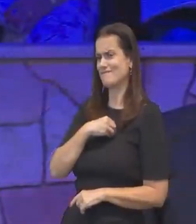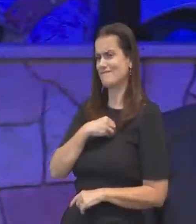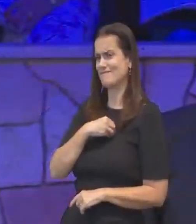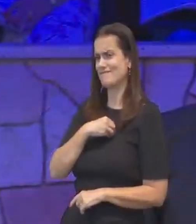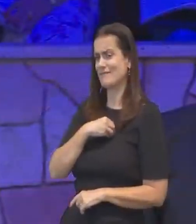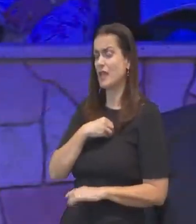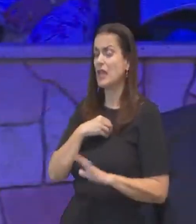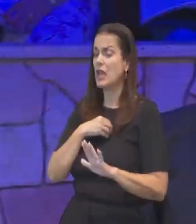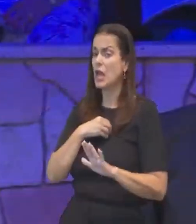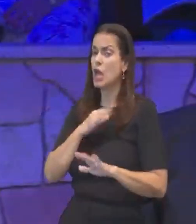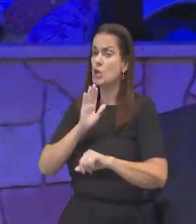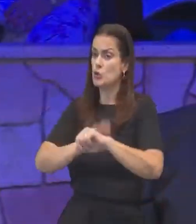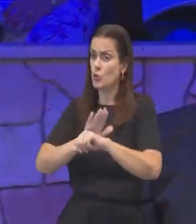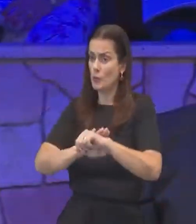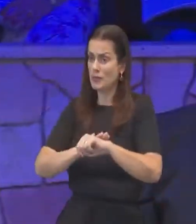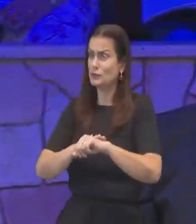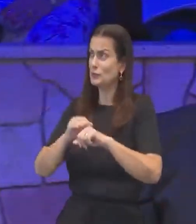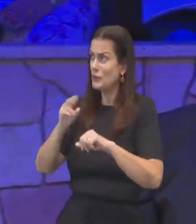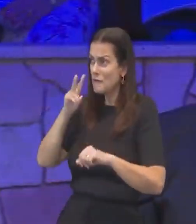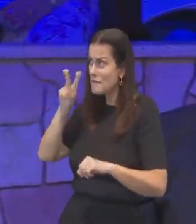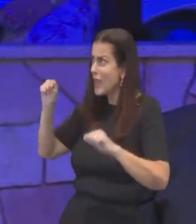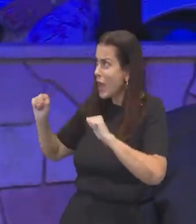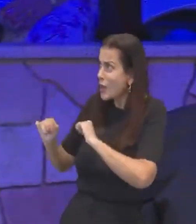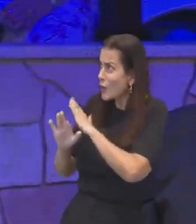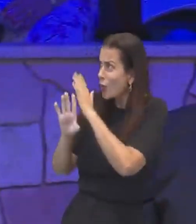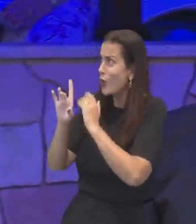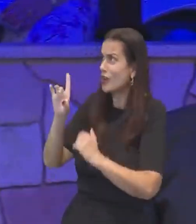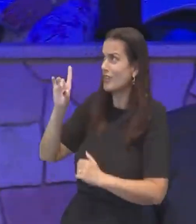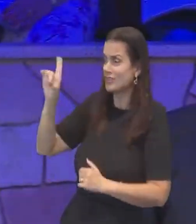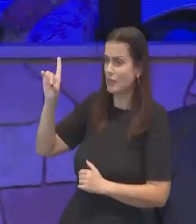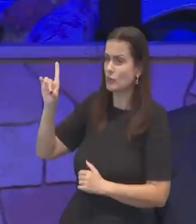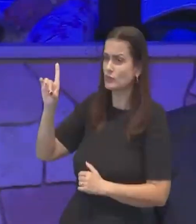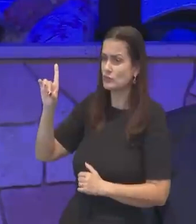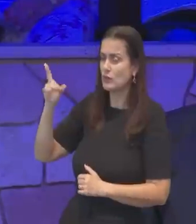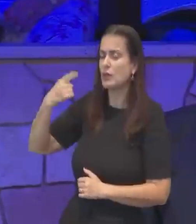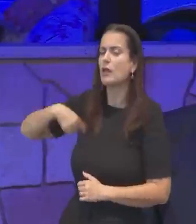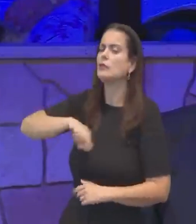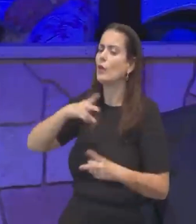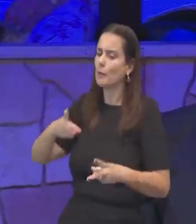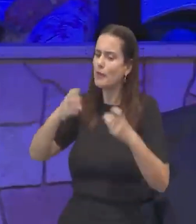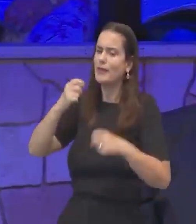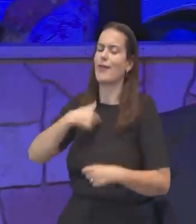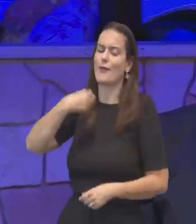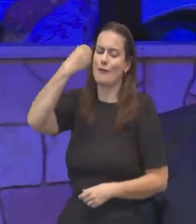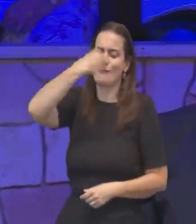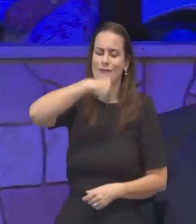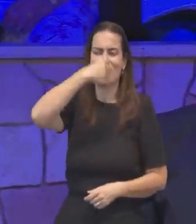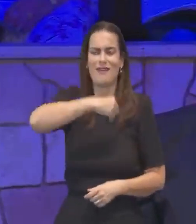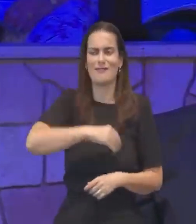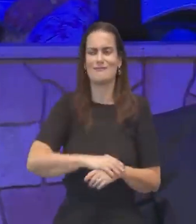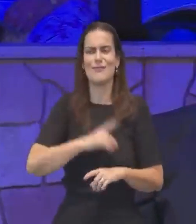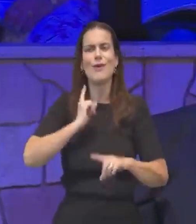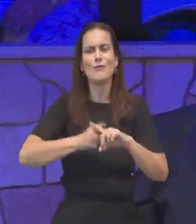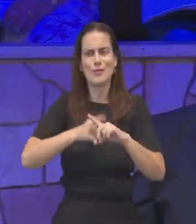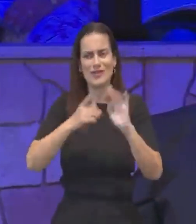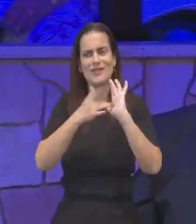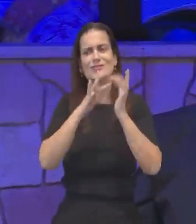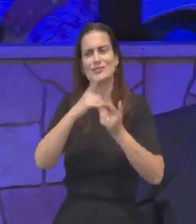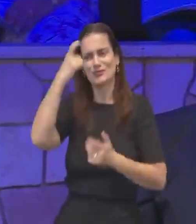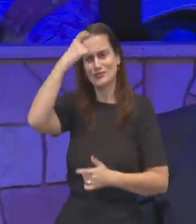Quando nós estamos diante da glória de Cristo, nós somos confrontados com a nossa fragilidade, a nossa humanidade, porque Ele nos